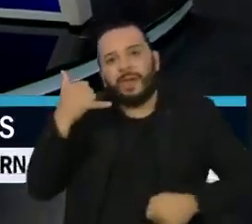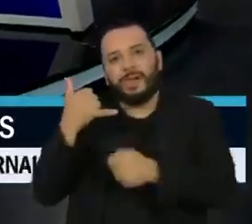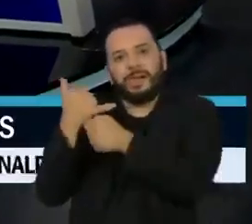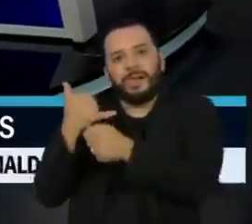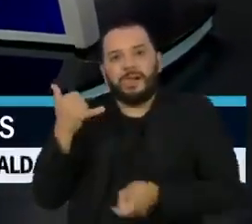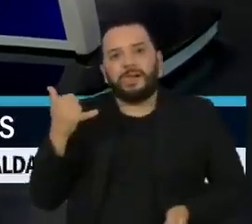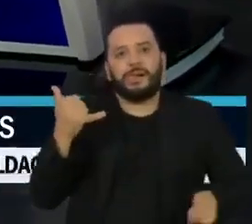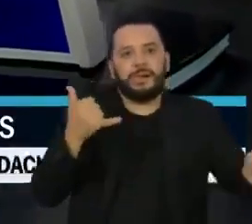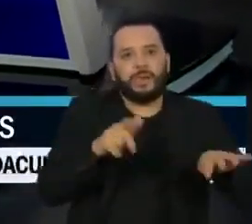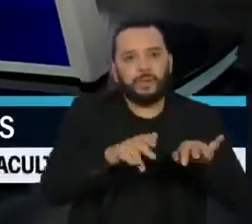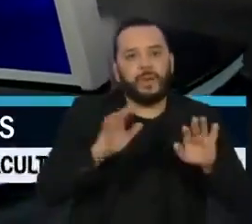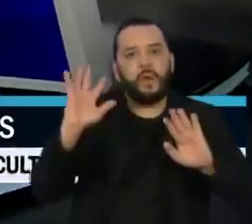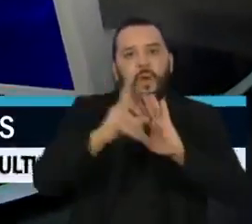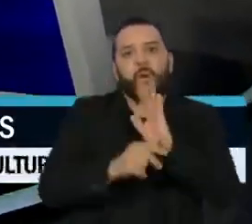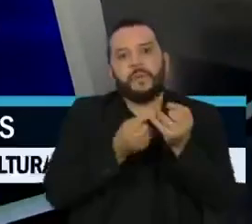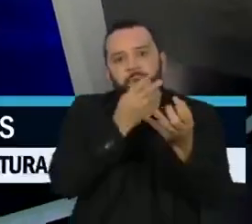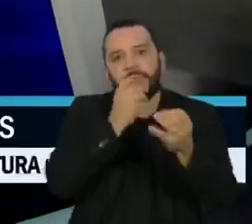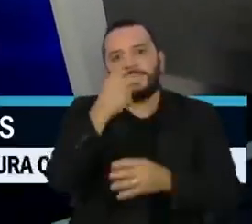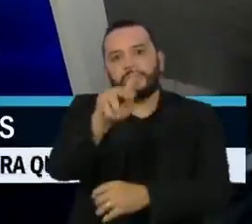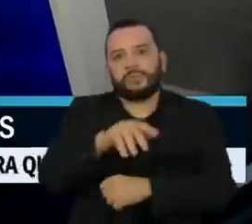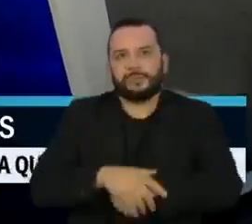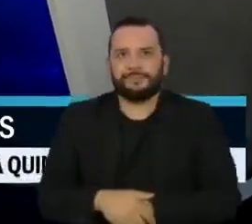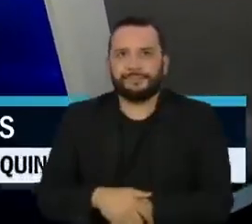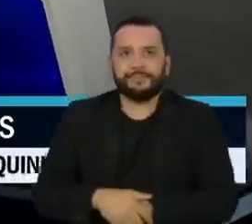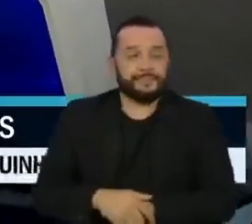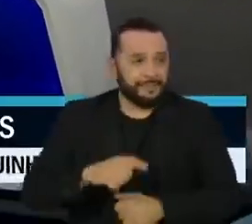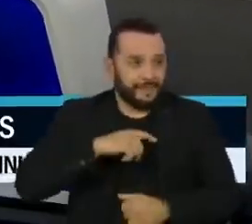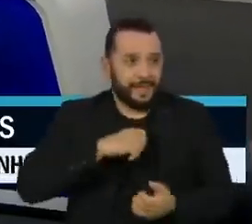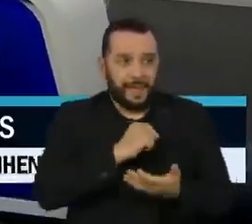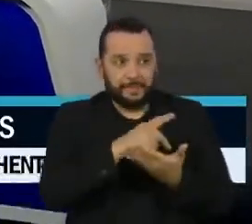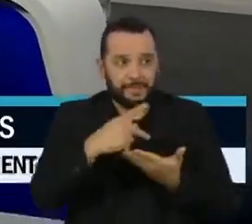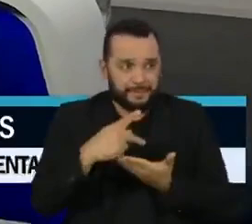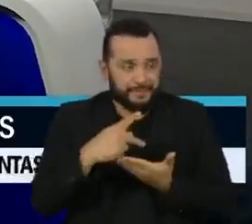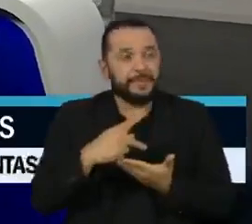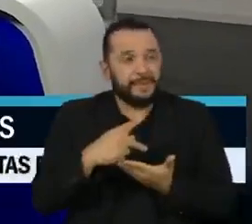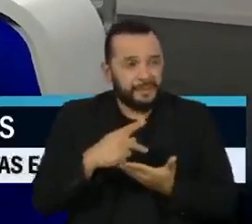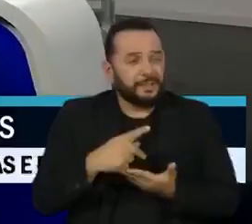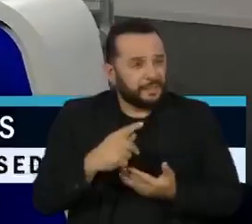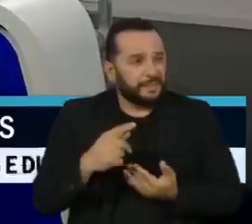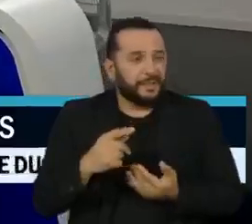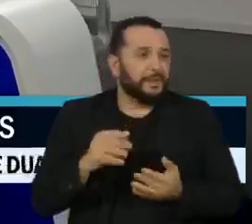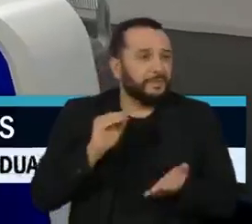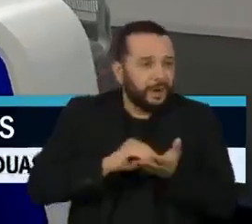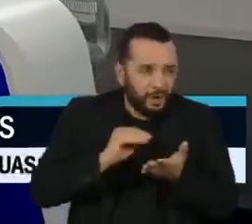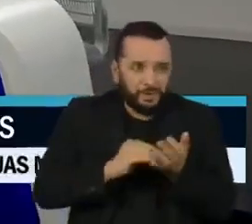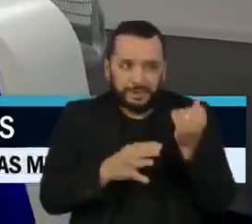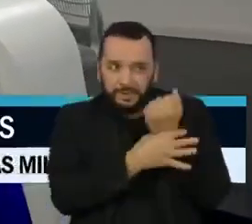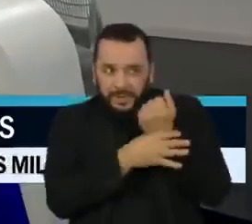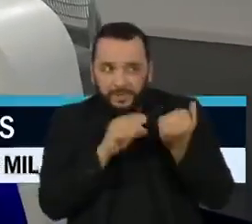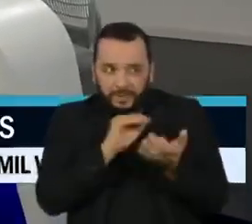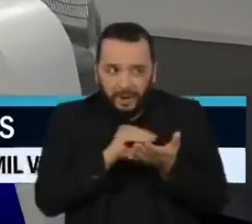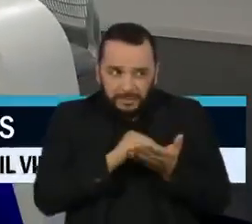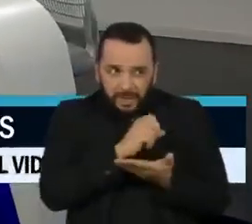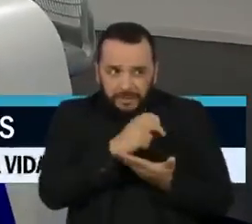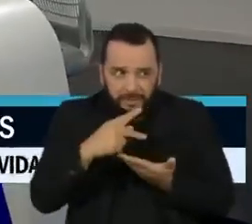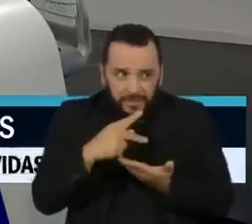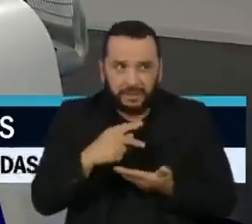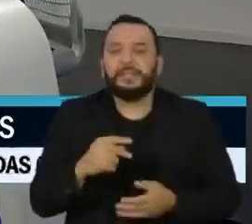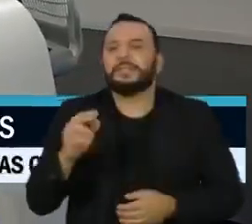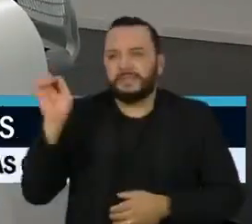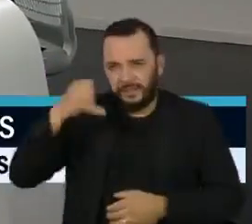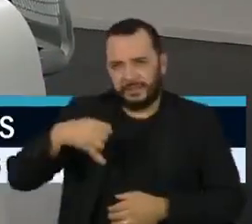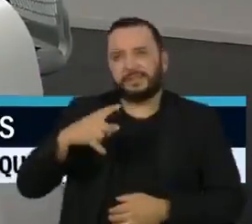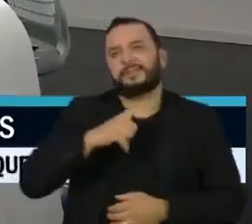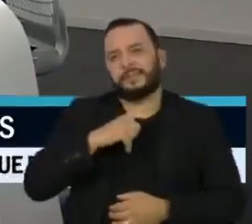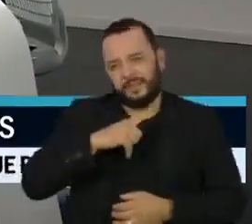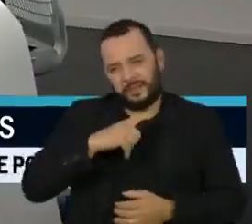Taz, há muitas brechas de segurança nos aplicativos hoje? Sempre existe, né? É bom a gente falar isso. Sempre existe